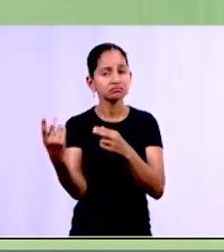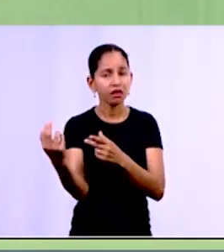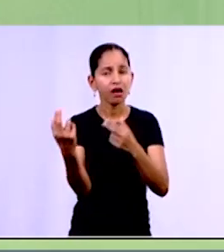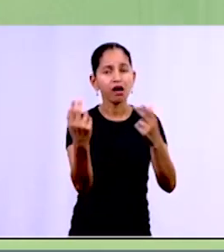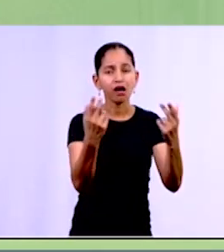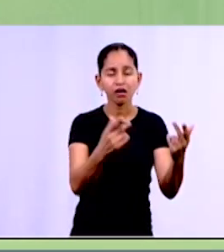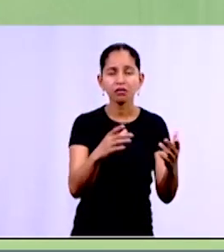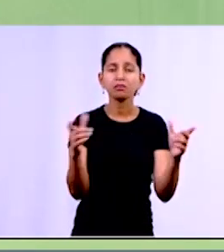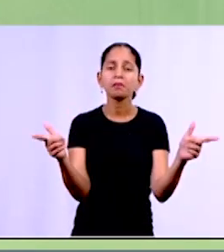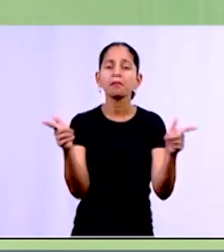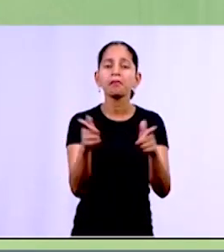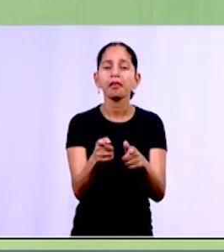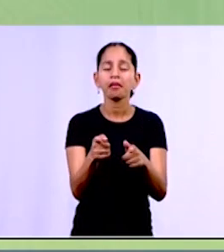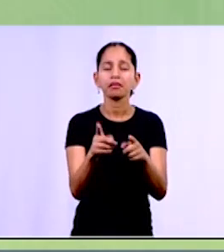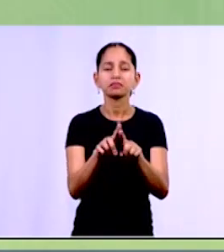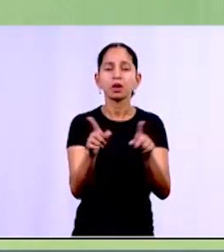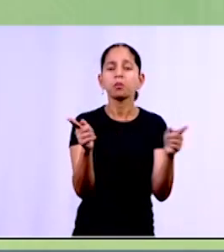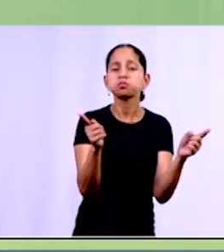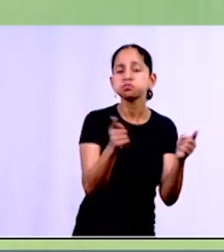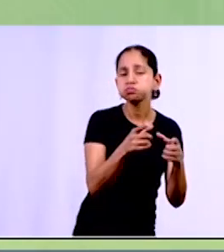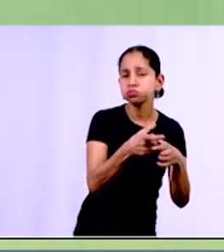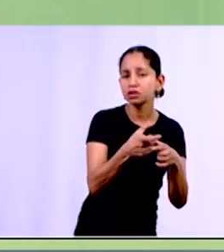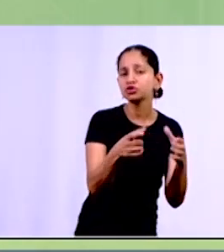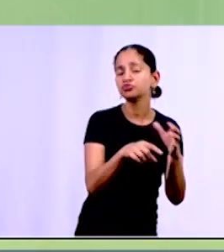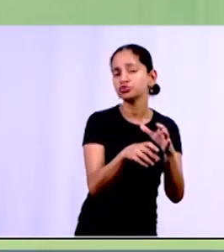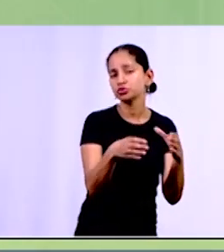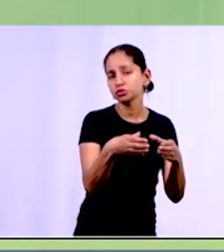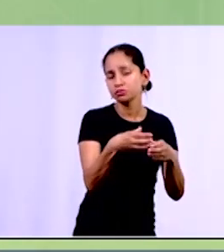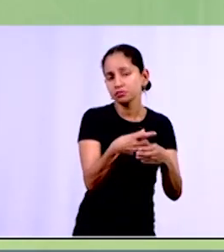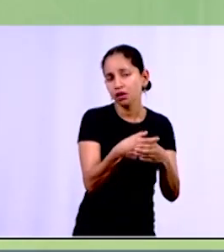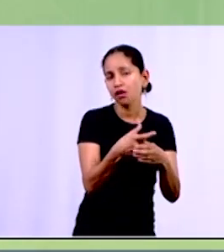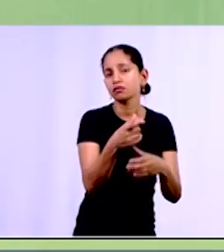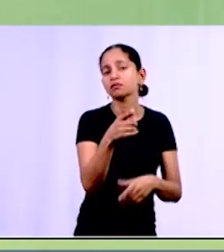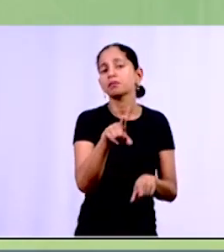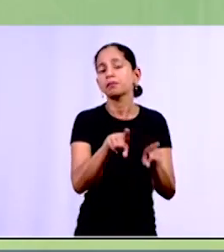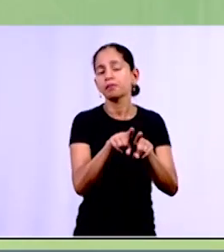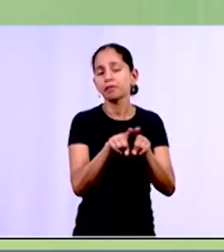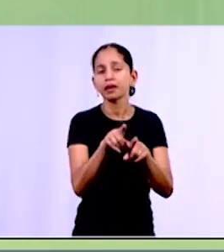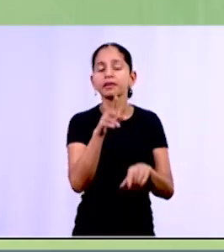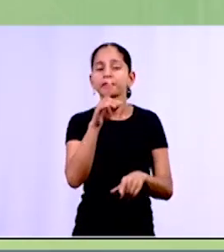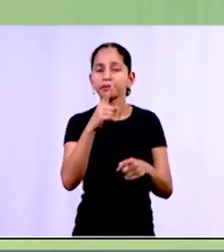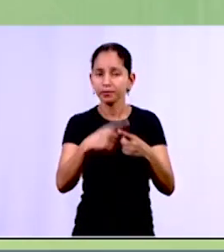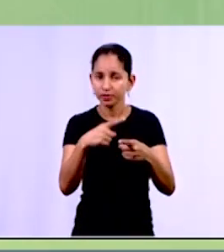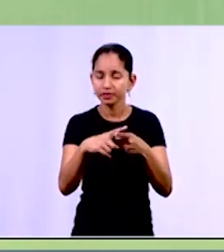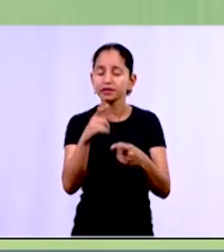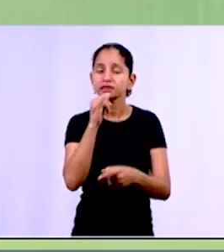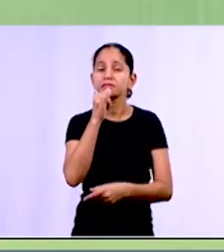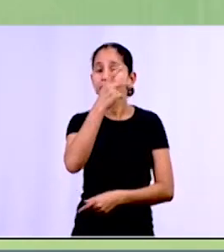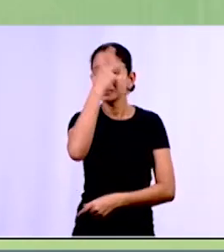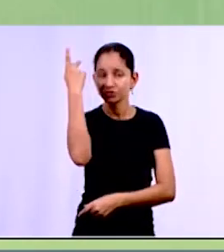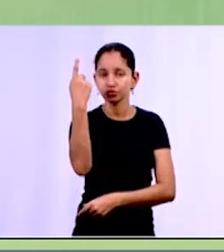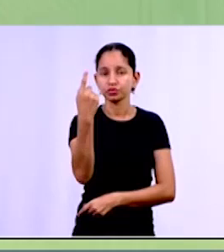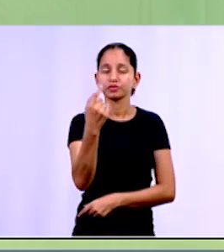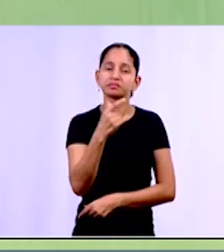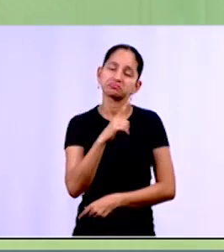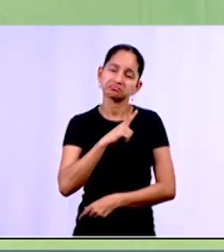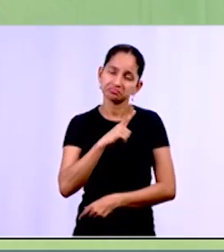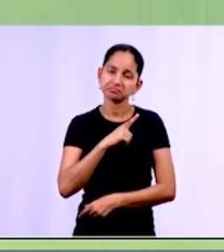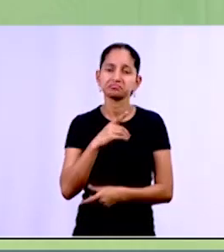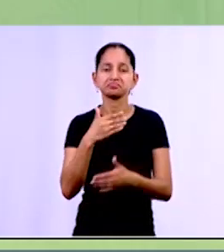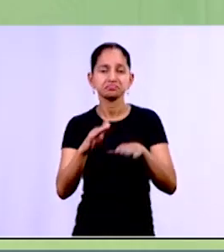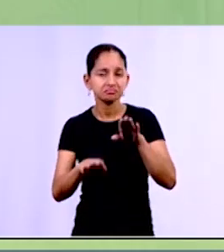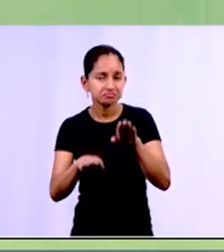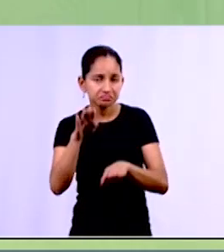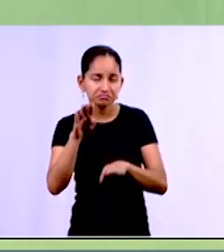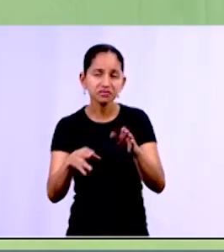Ela possibilita disco virtual, possibilita, né, vamos pensar na pessoa aqui, SkyDrive, Google